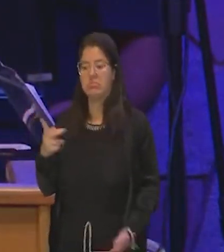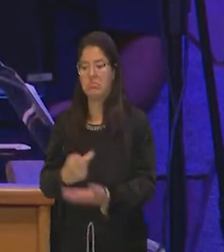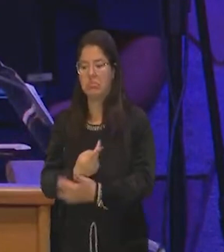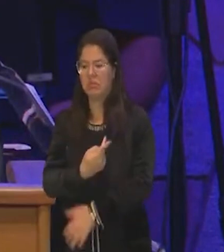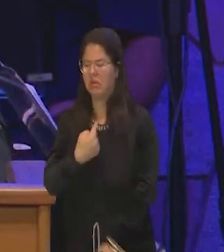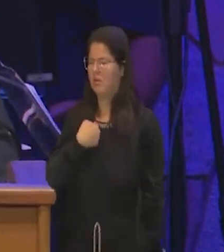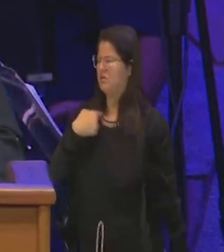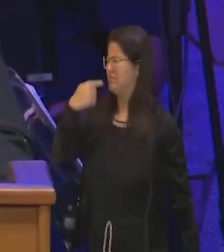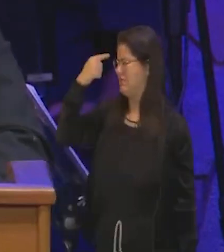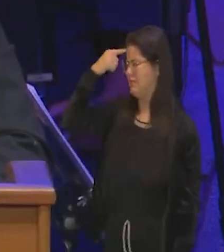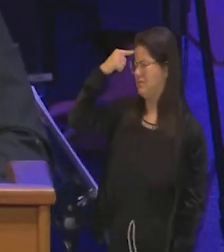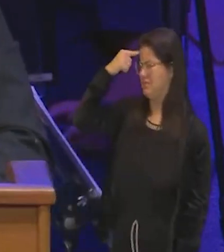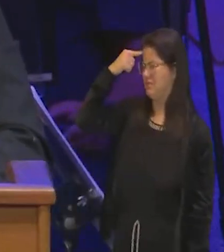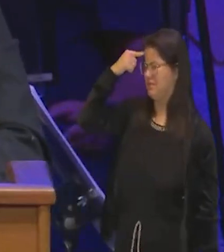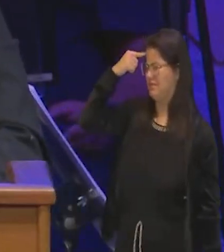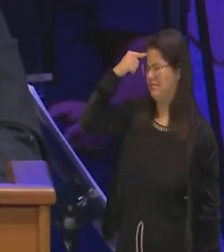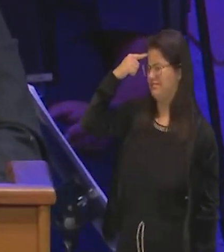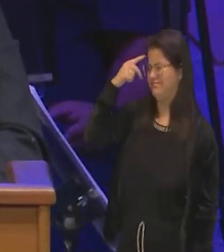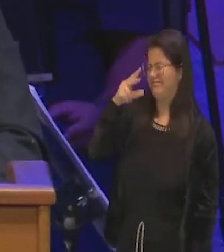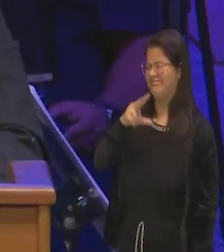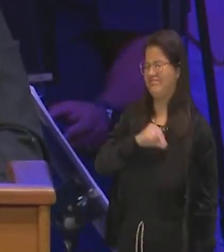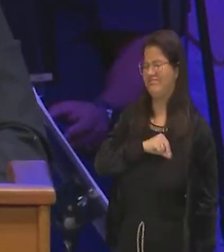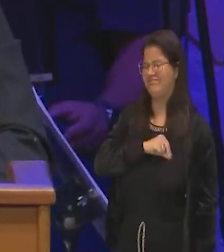E eu pensei assim: que coisa